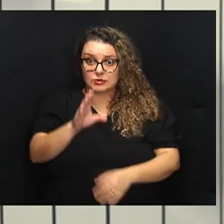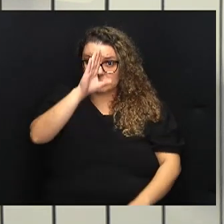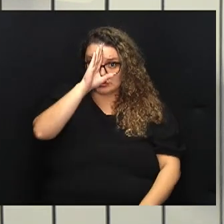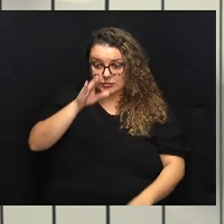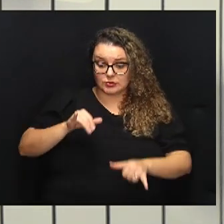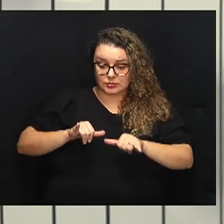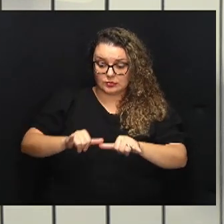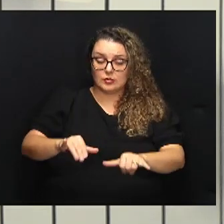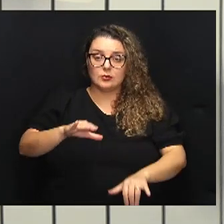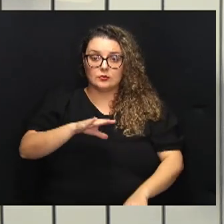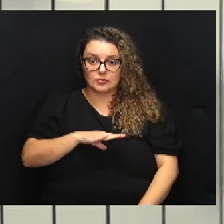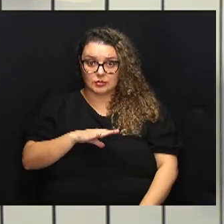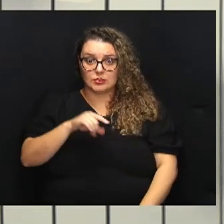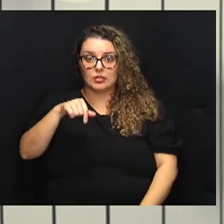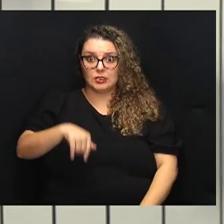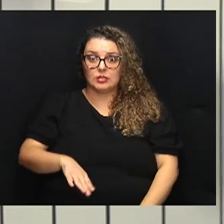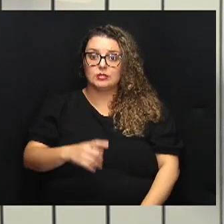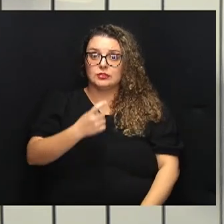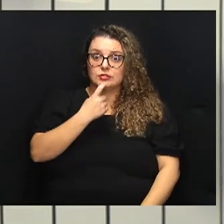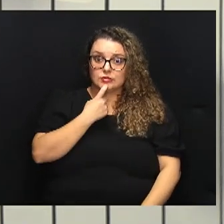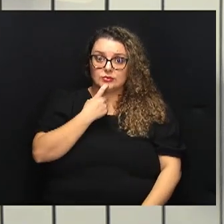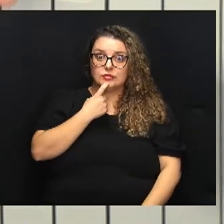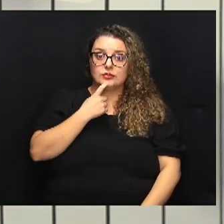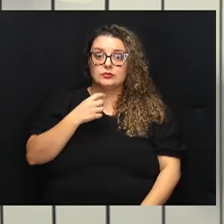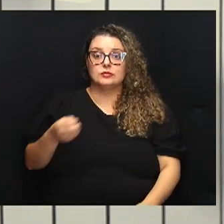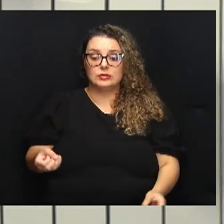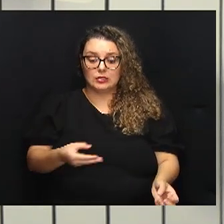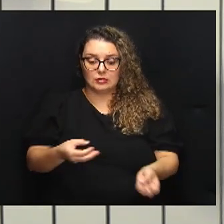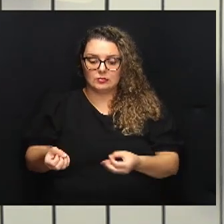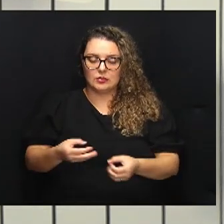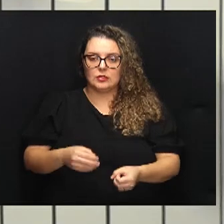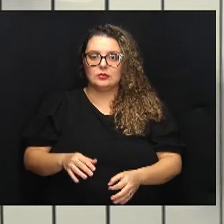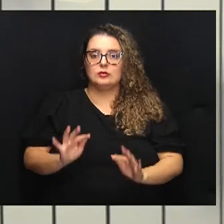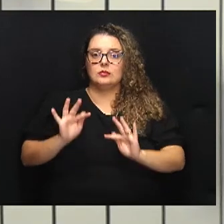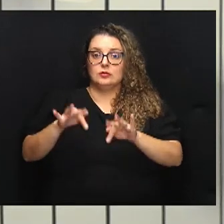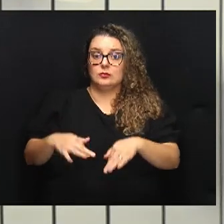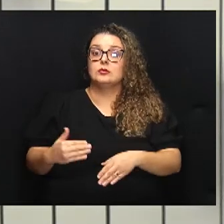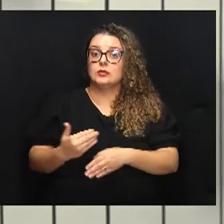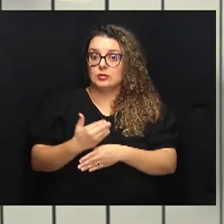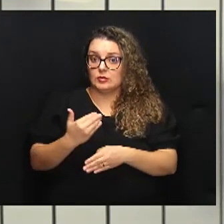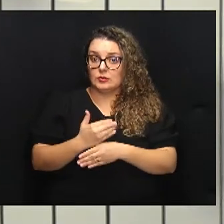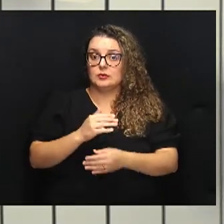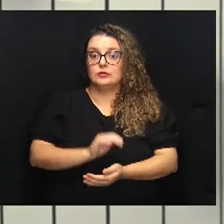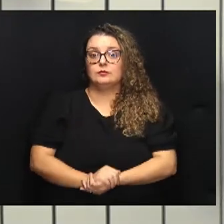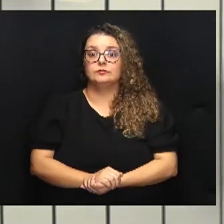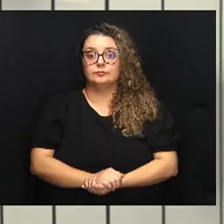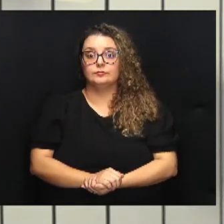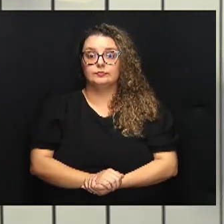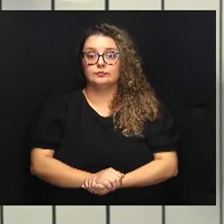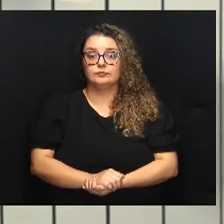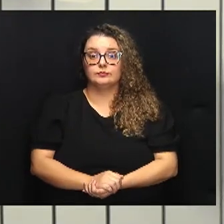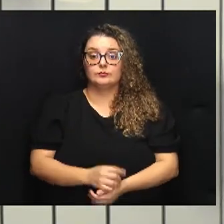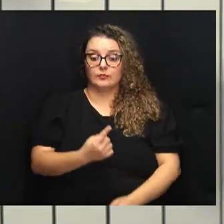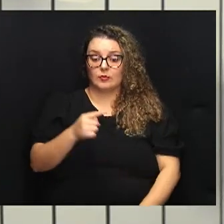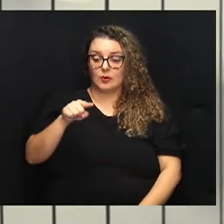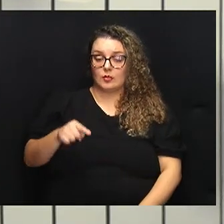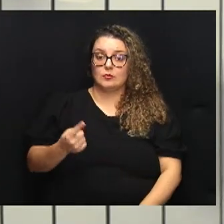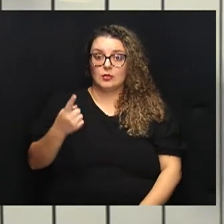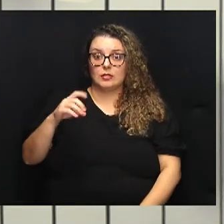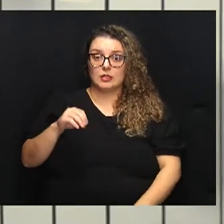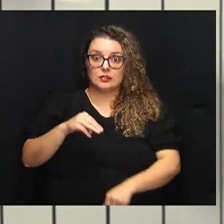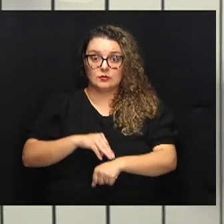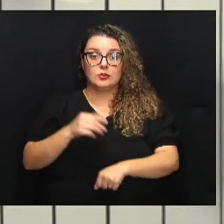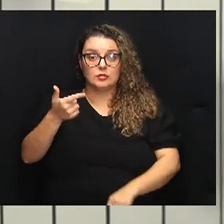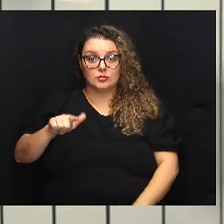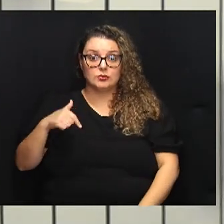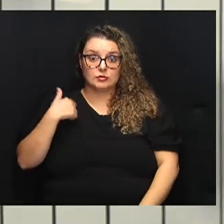Mercado Municipal de Campinas com a atualização da reta final aí das obras. Bom, 1h mais 10 minutos, a gente segue